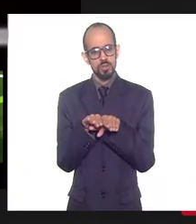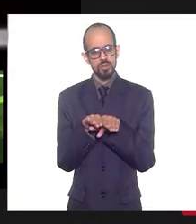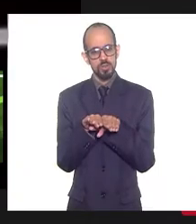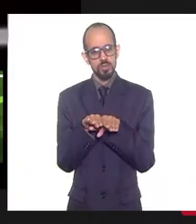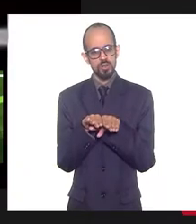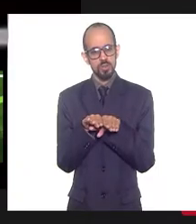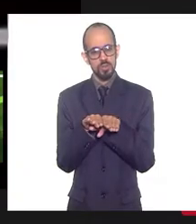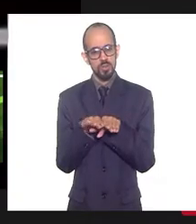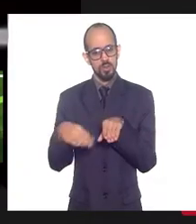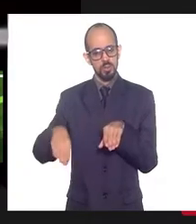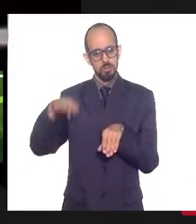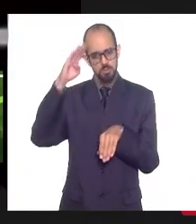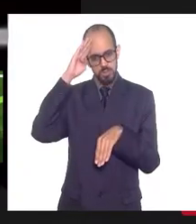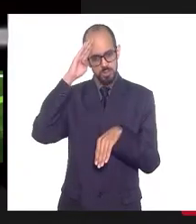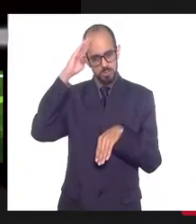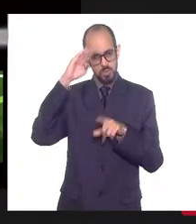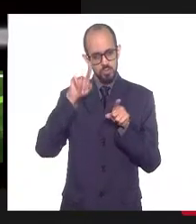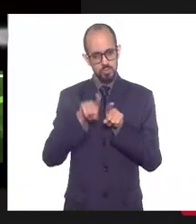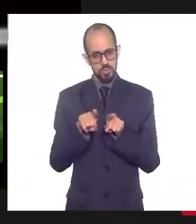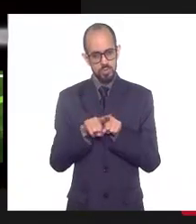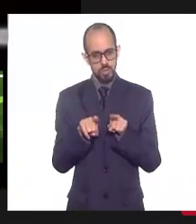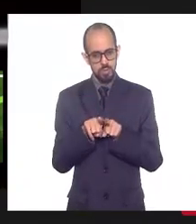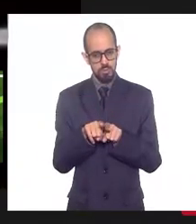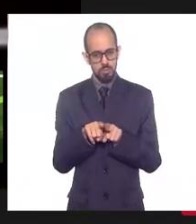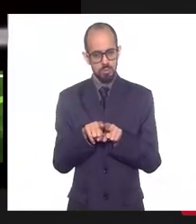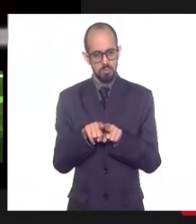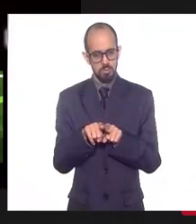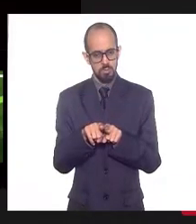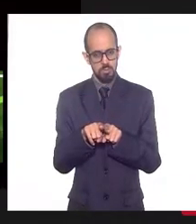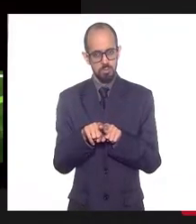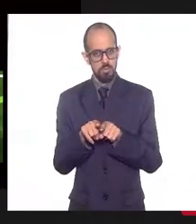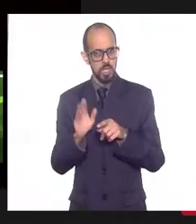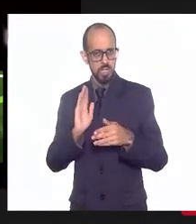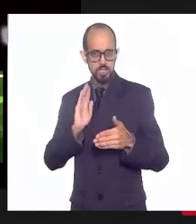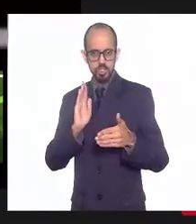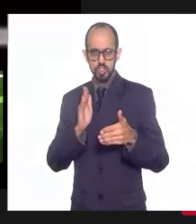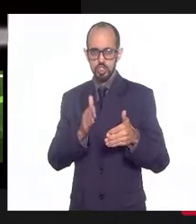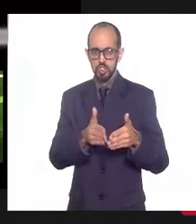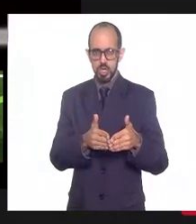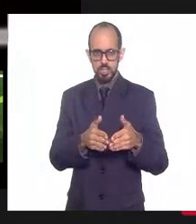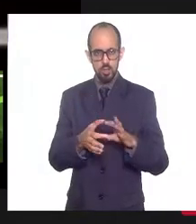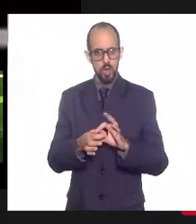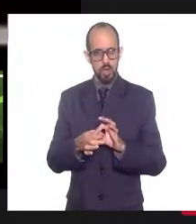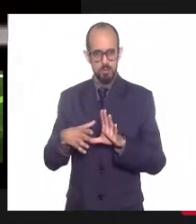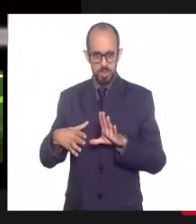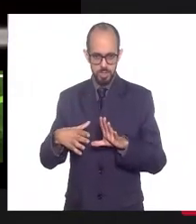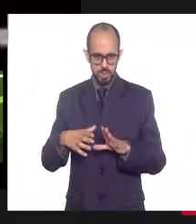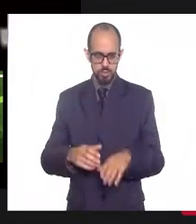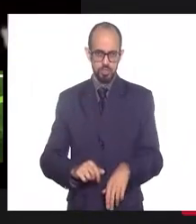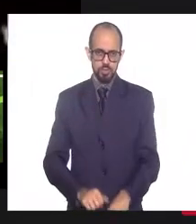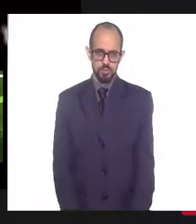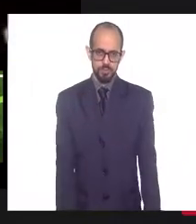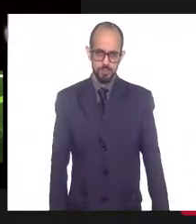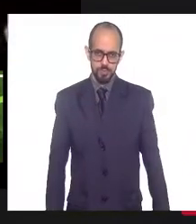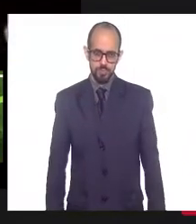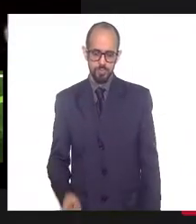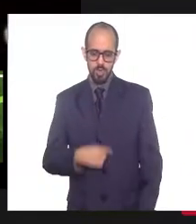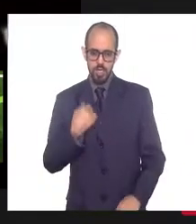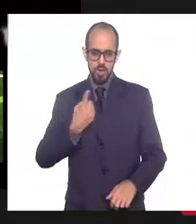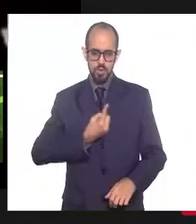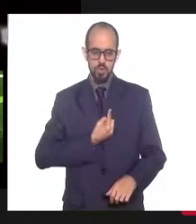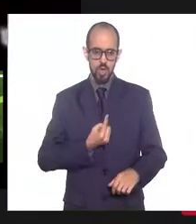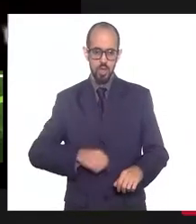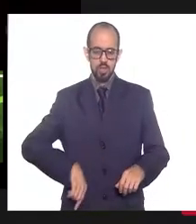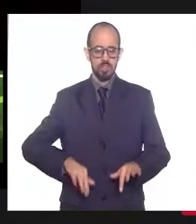e, principalmente, em direção à liberdade. Essa